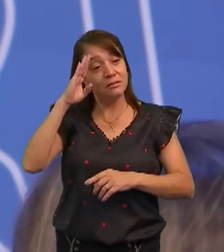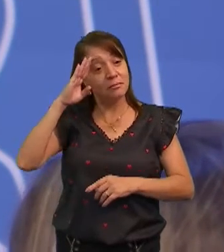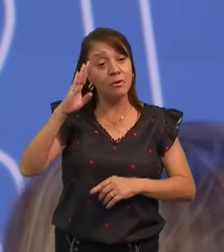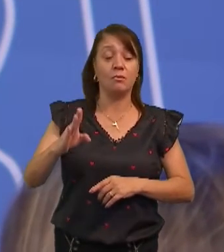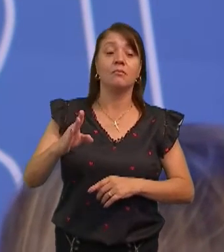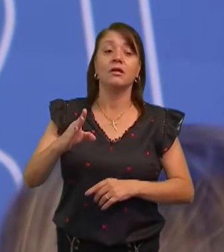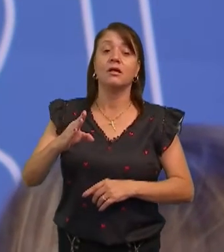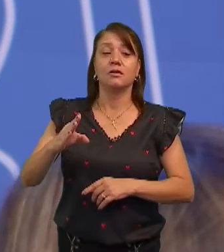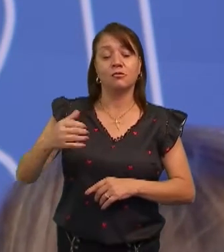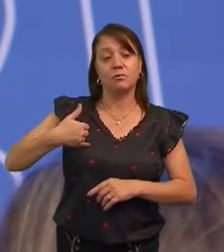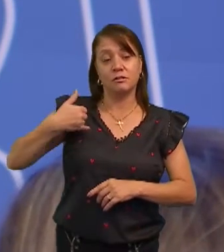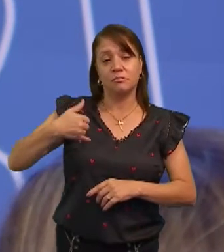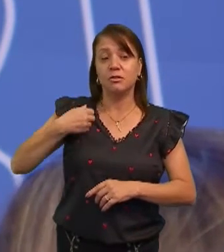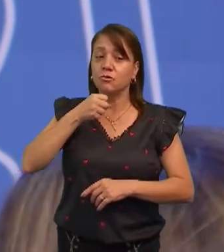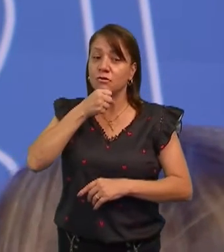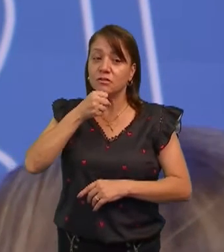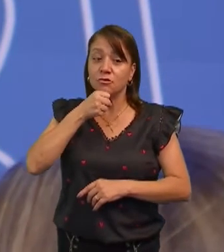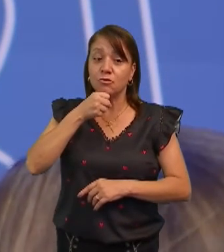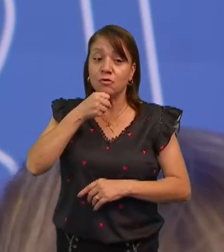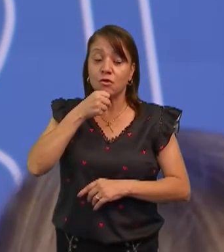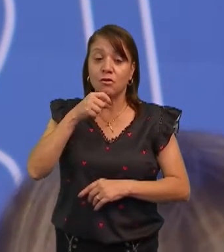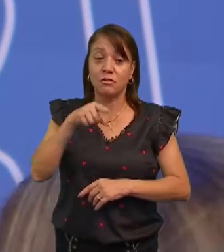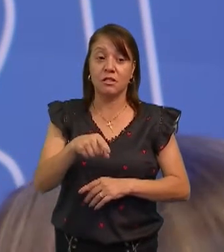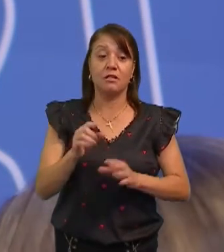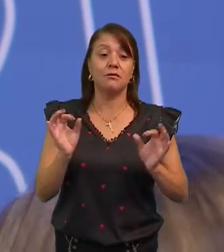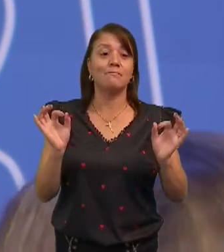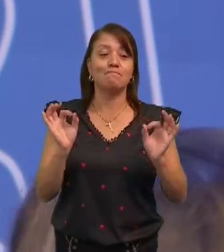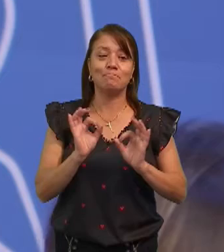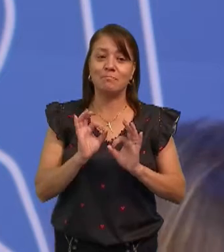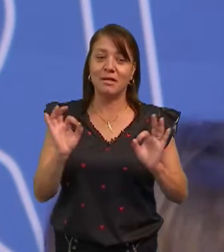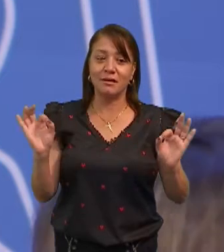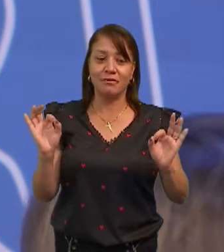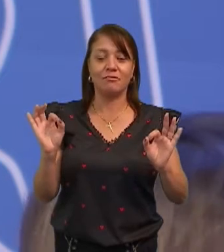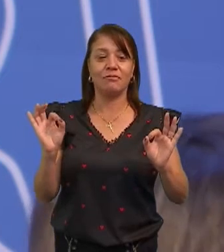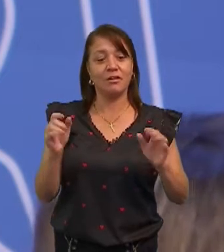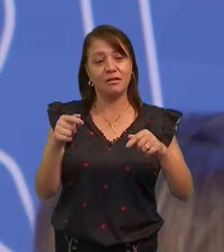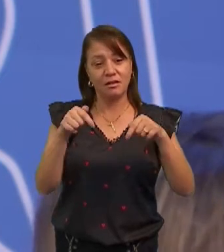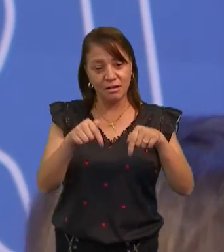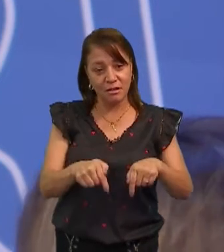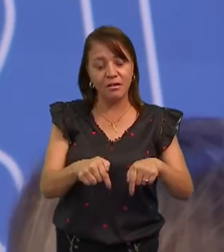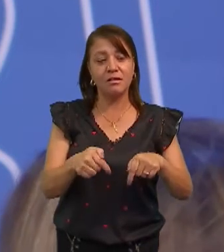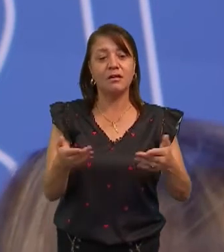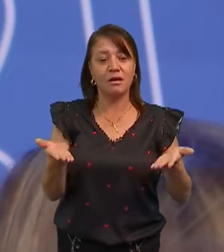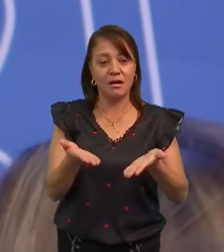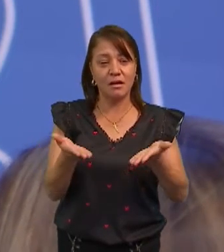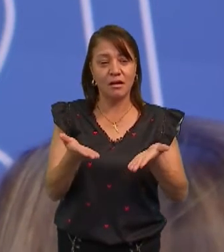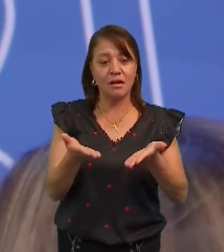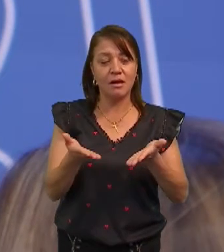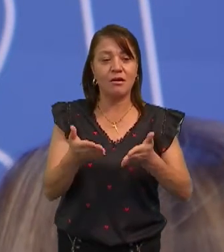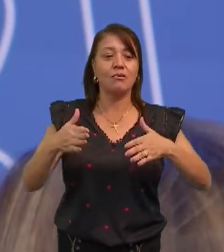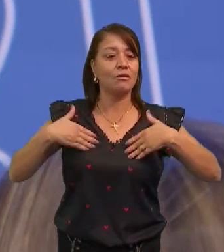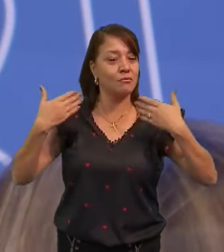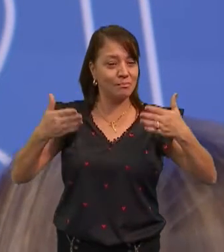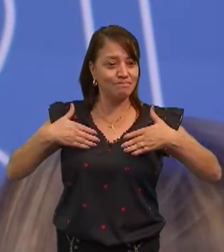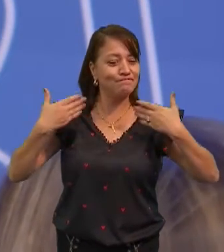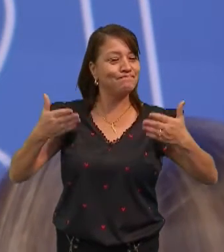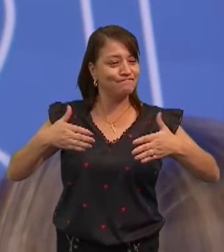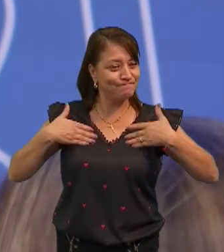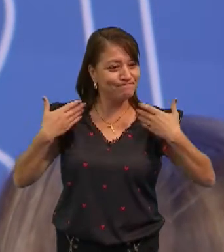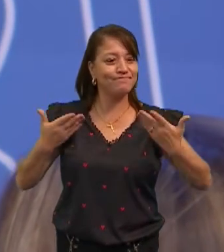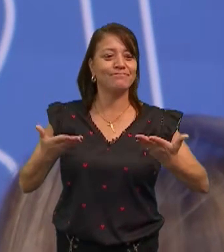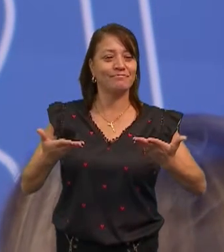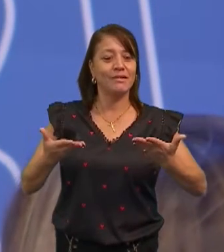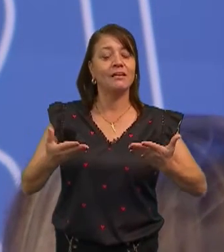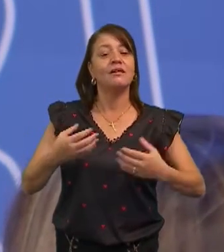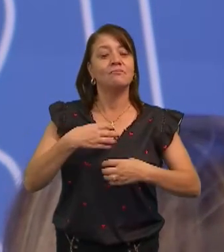cidade então uma unidade básica novinha em folha que tá sendo entregue para aquela comunidade né É É uma alegria muito grande a